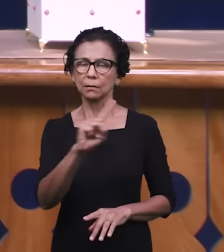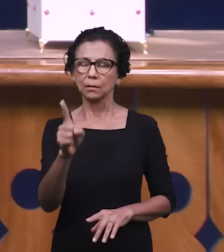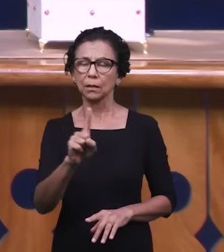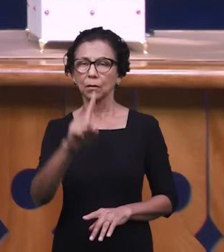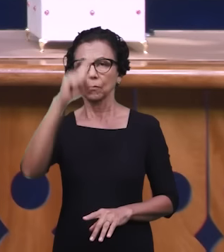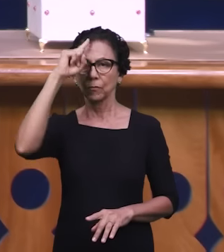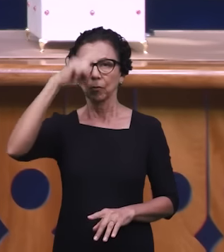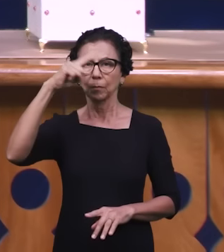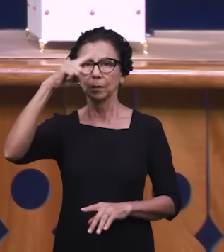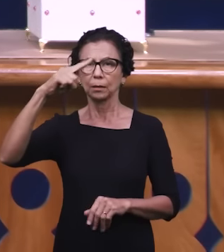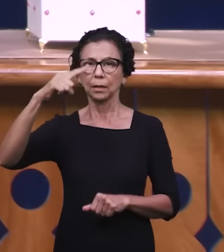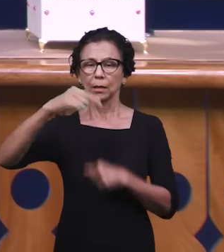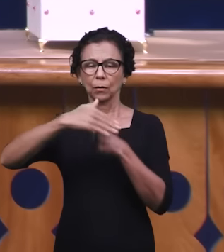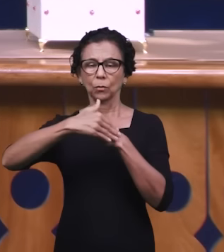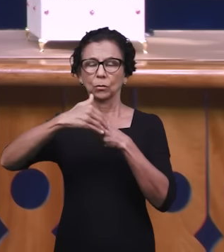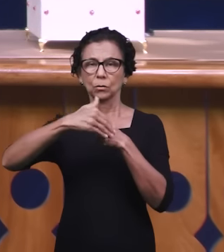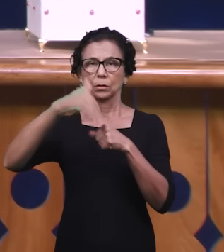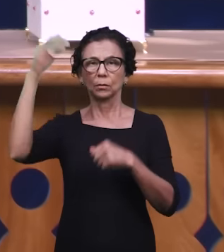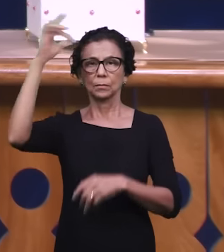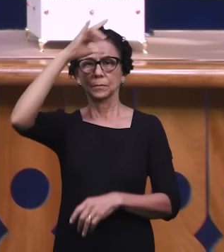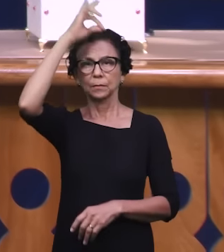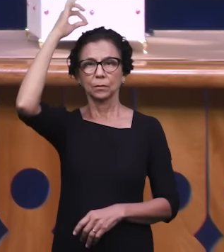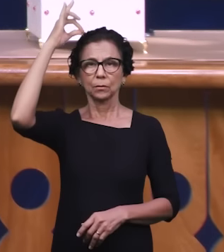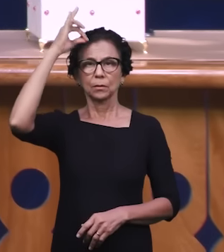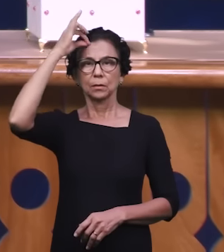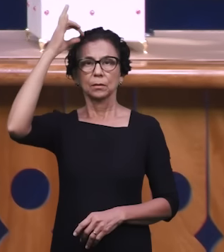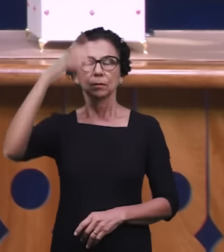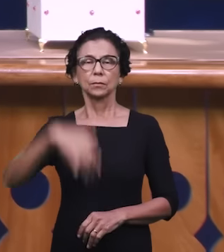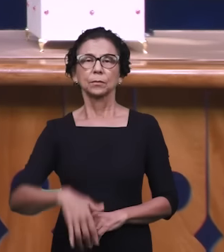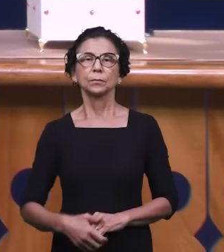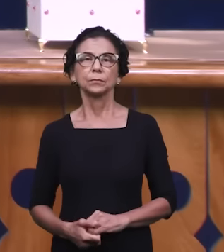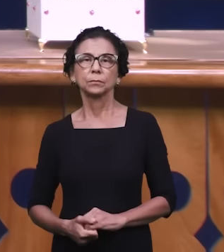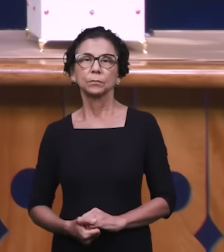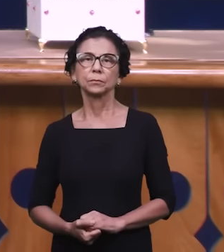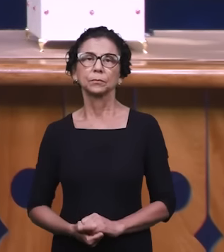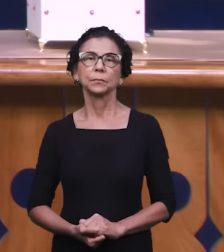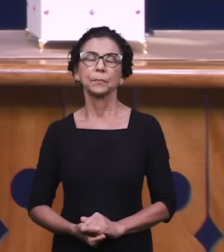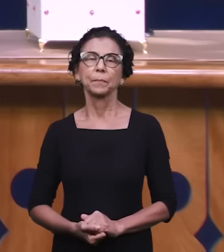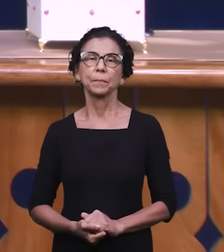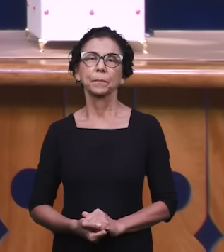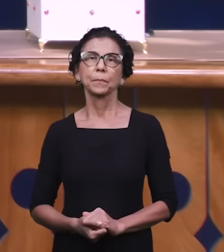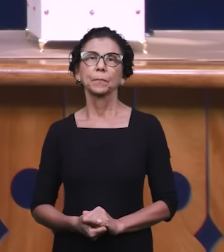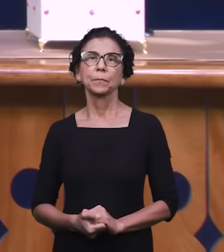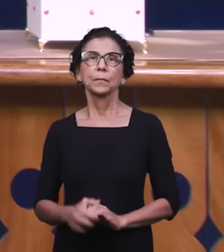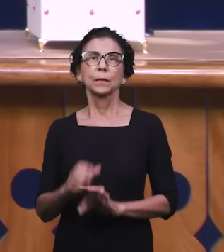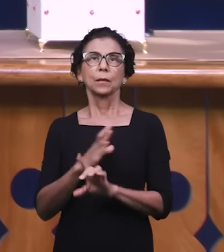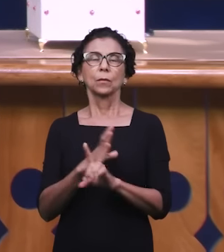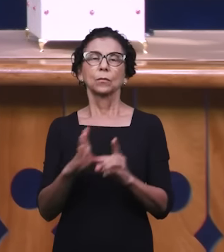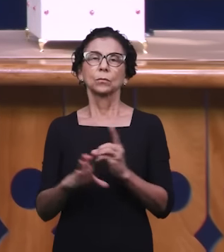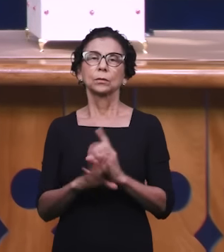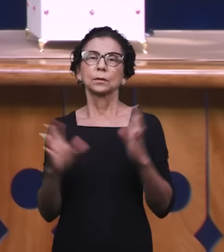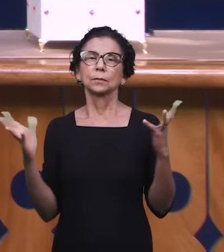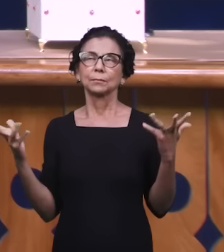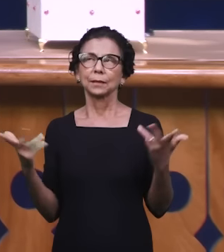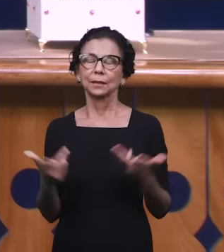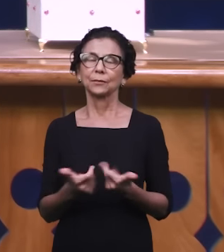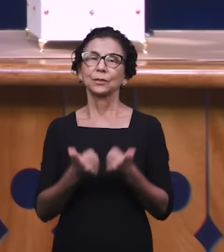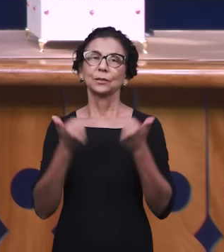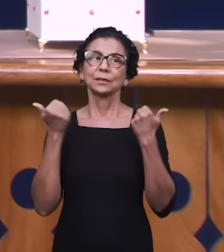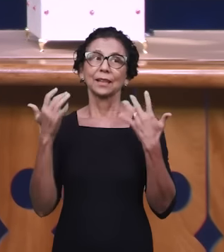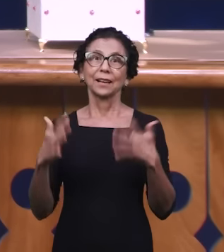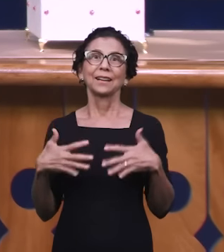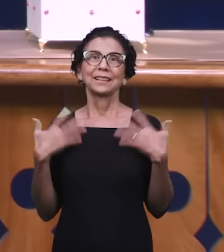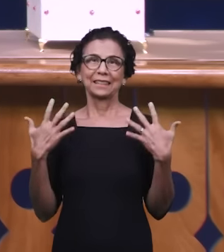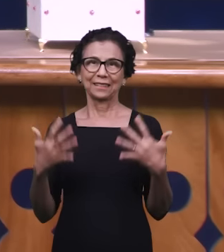o Consolador. O culto para nós, meus queridos, encerrando, é algo extraordinário. É um culto que alegra, um culto